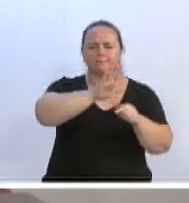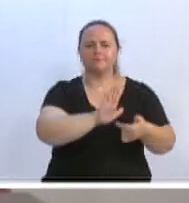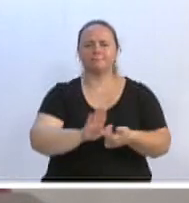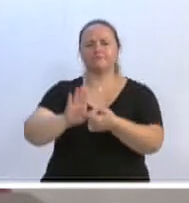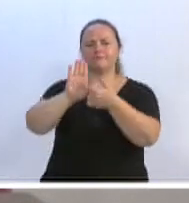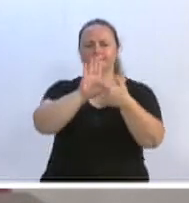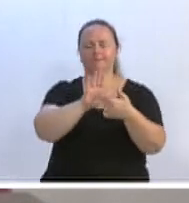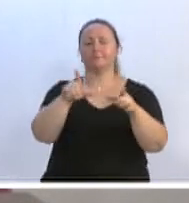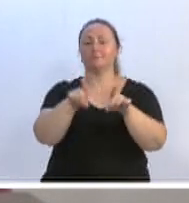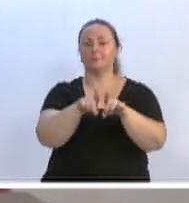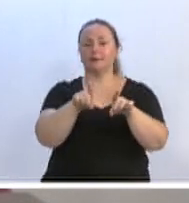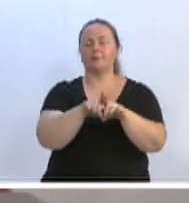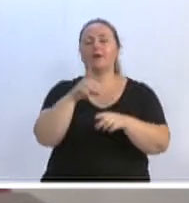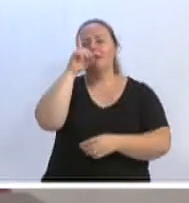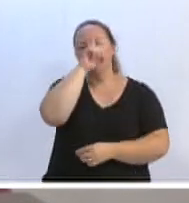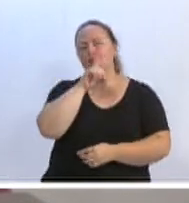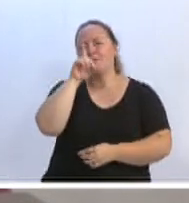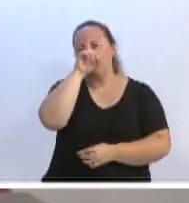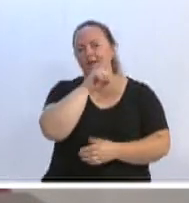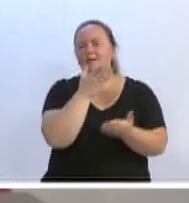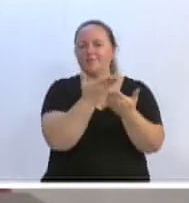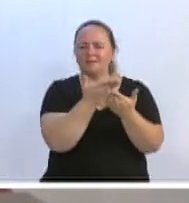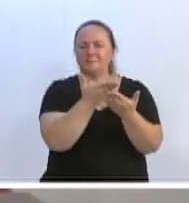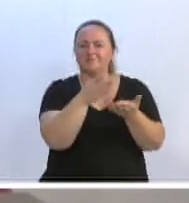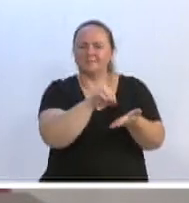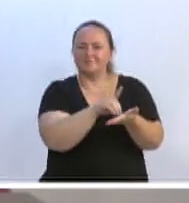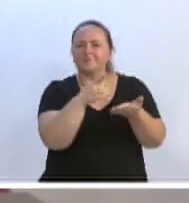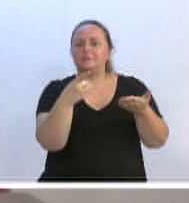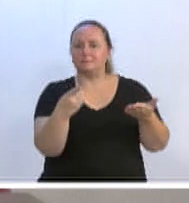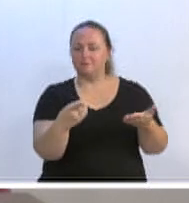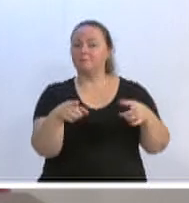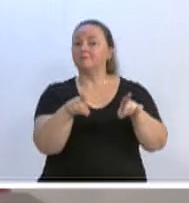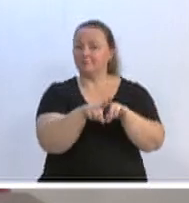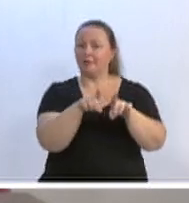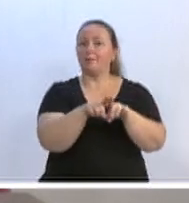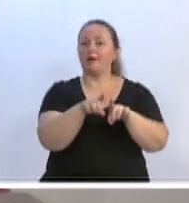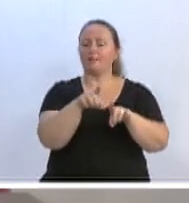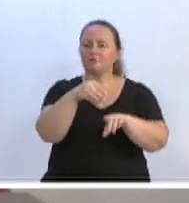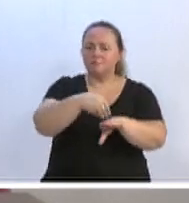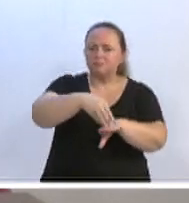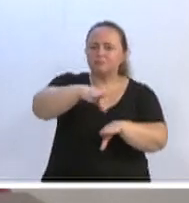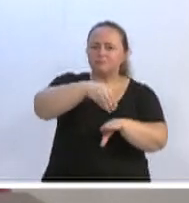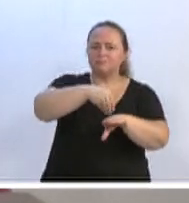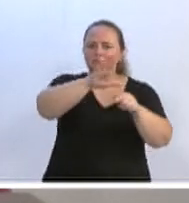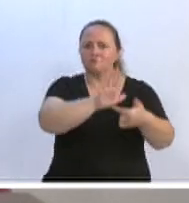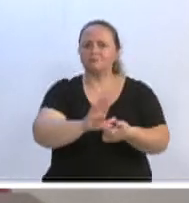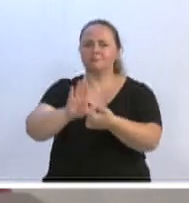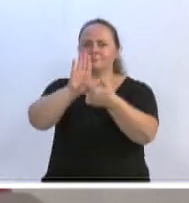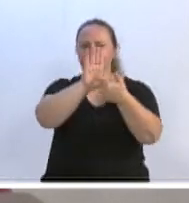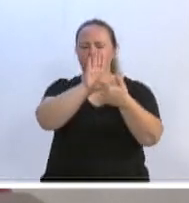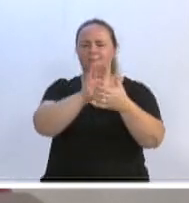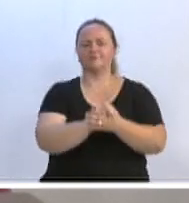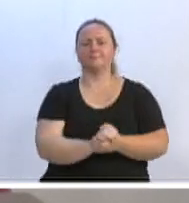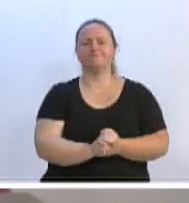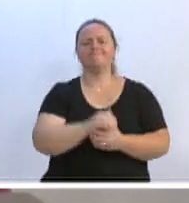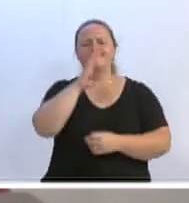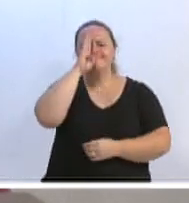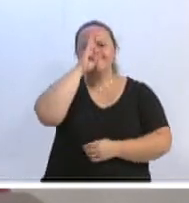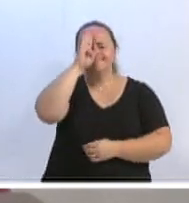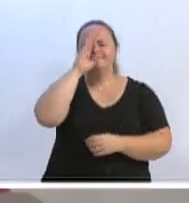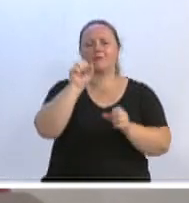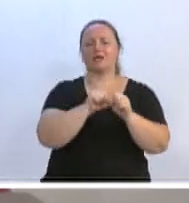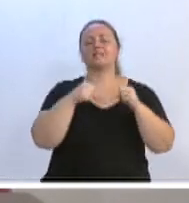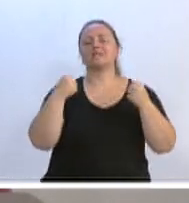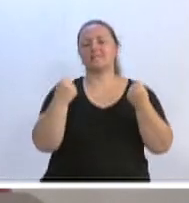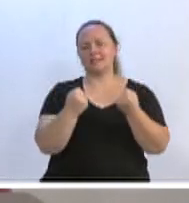Escola Bíblica Dominical, já aqui mencionada, e principalmente os nossos seminários, que utilizam